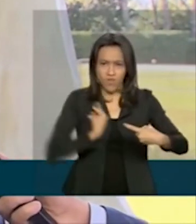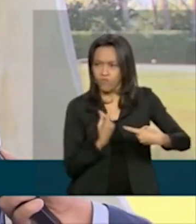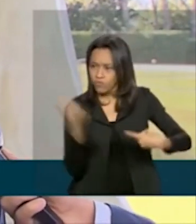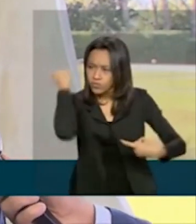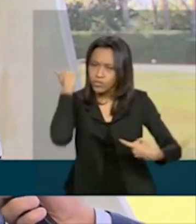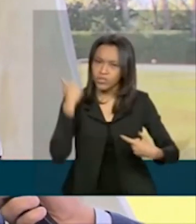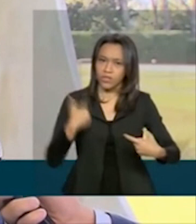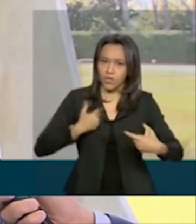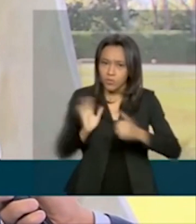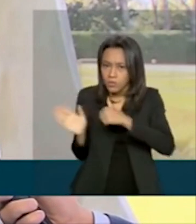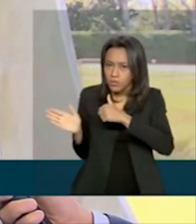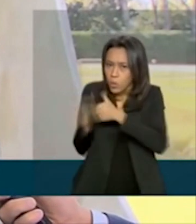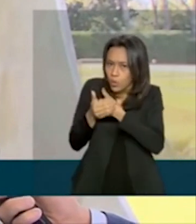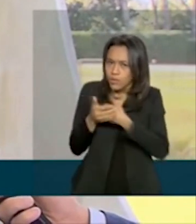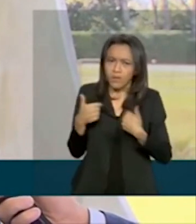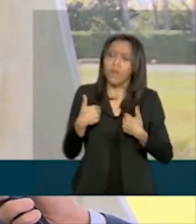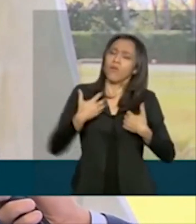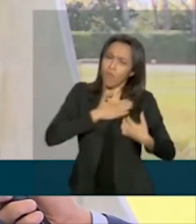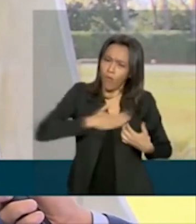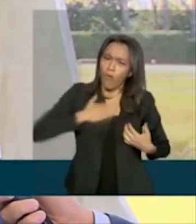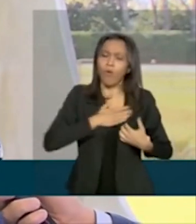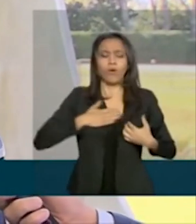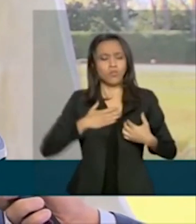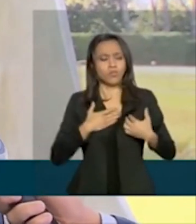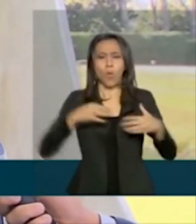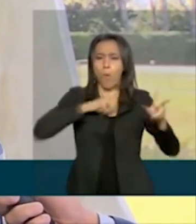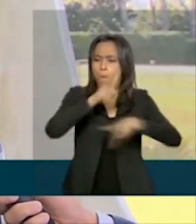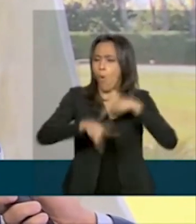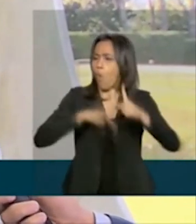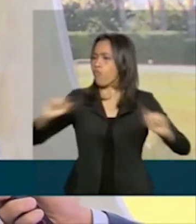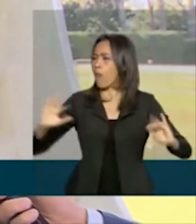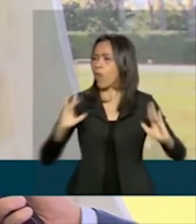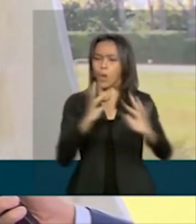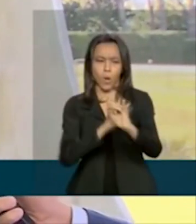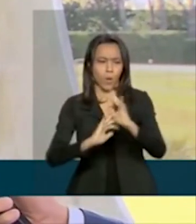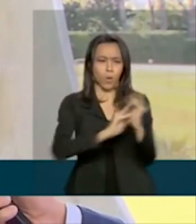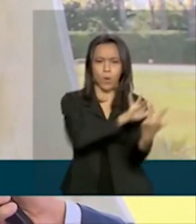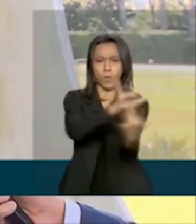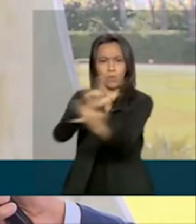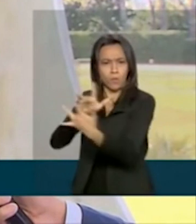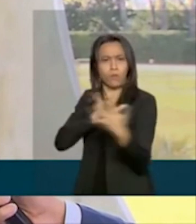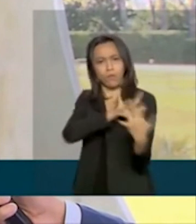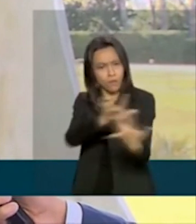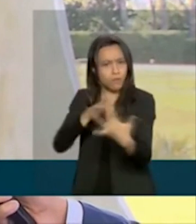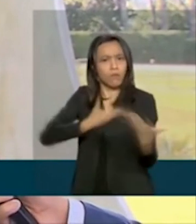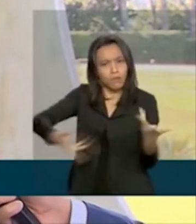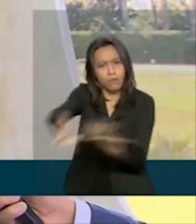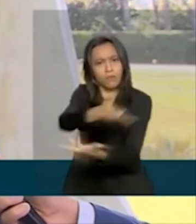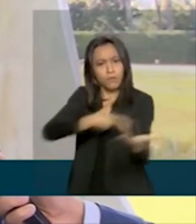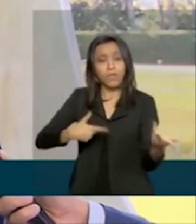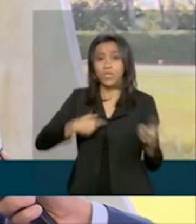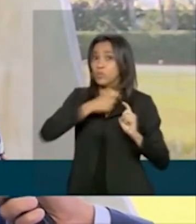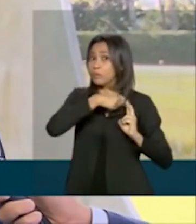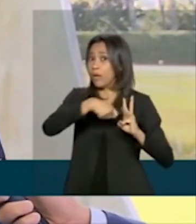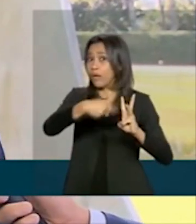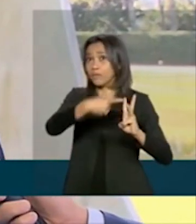me afasto do povo. Eu gosto de estar no meio do povo. Então, tendo em vista esse meu contato com o povo, foi bastante intenso nos últimos